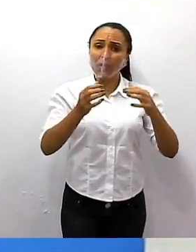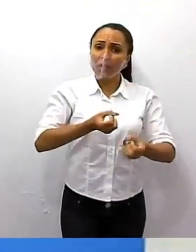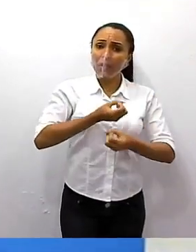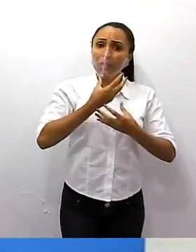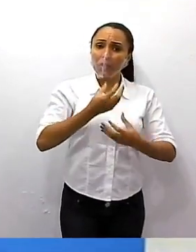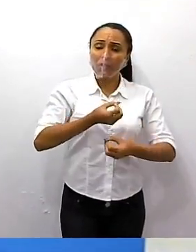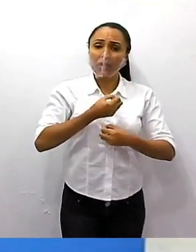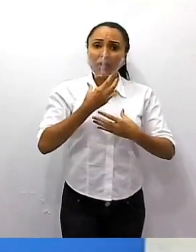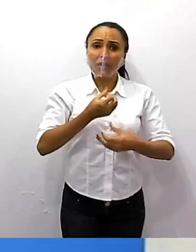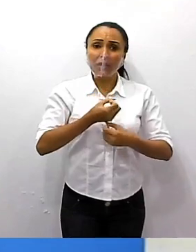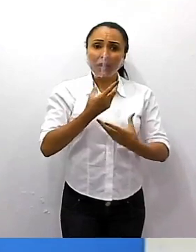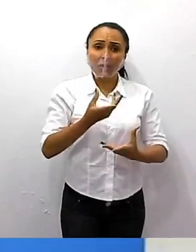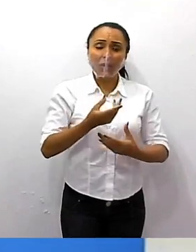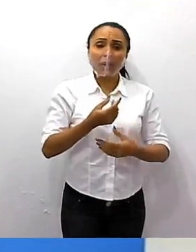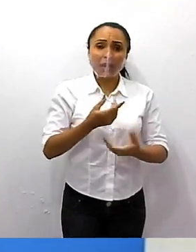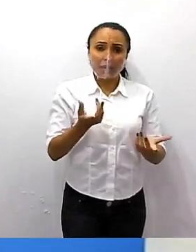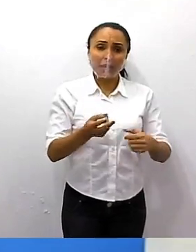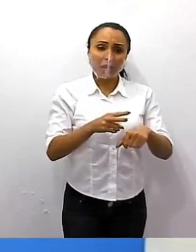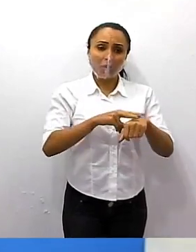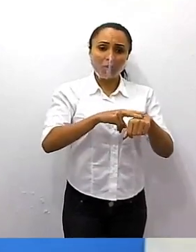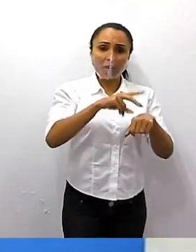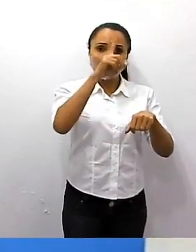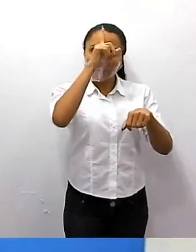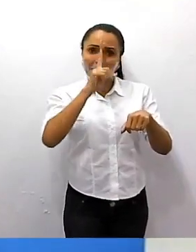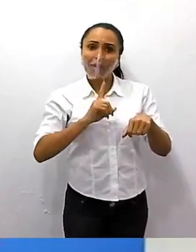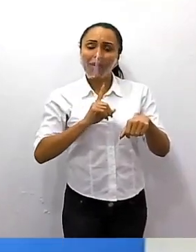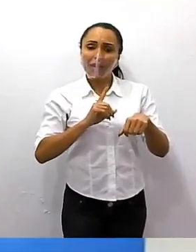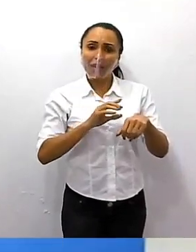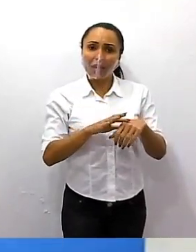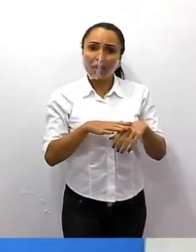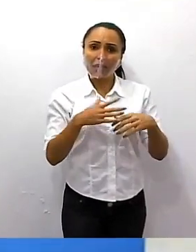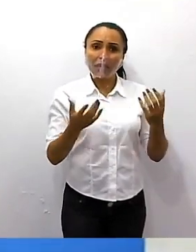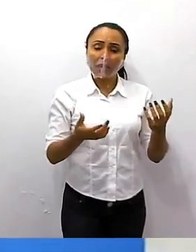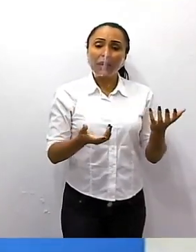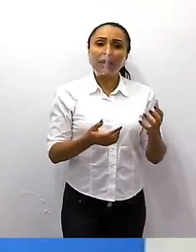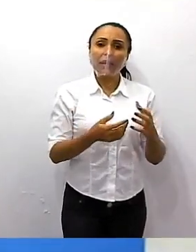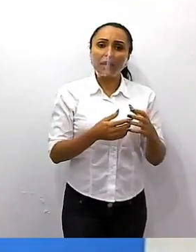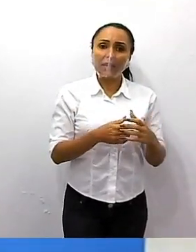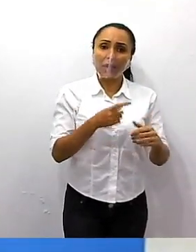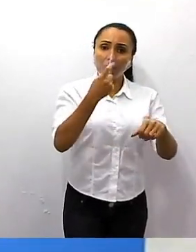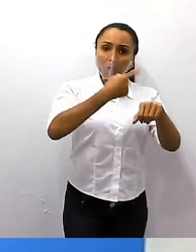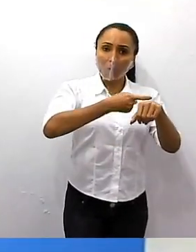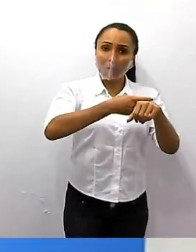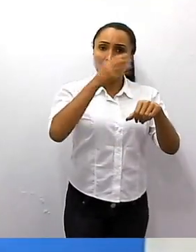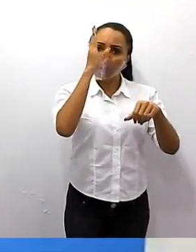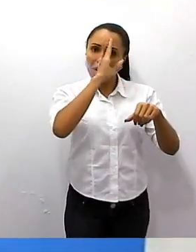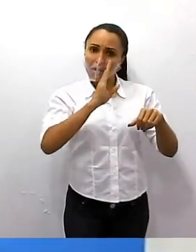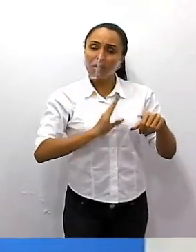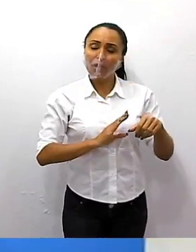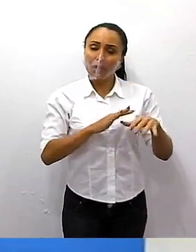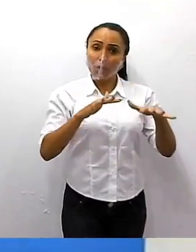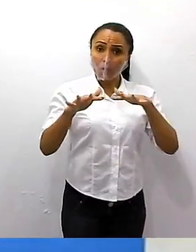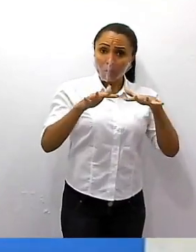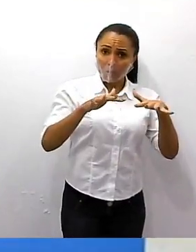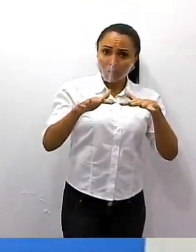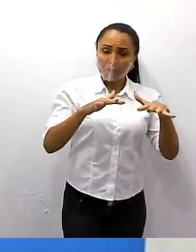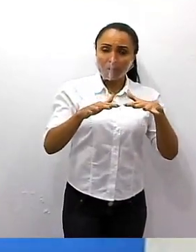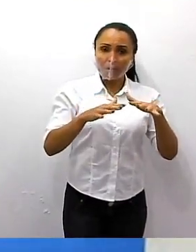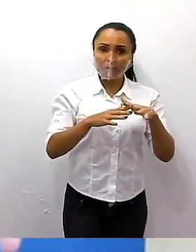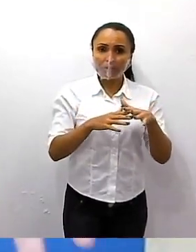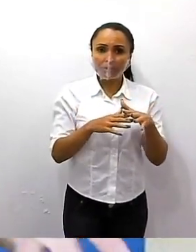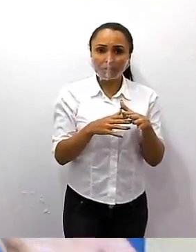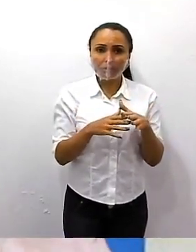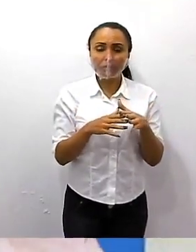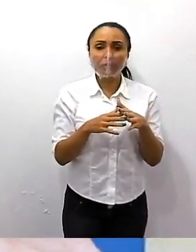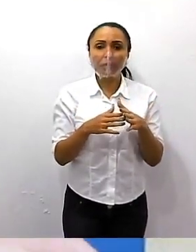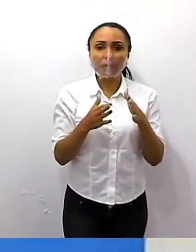verde amarelismo, né? O movimento do verde, a poesia para o Brasil, do Oswald de Andrade, o movimento do verde amarelismo, né? Até o